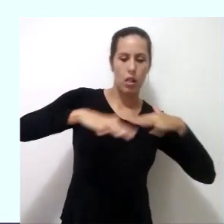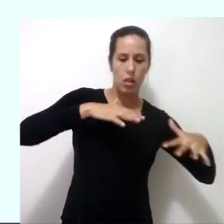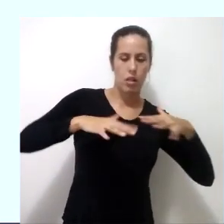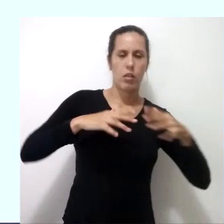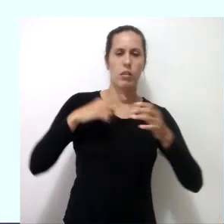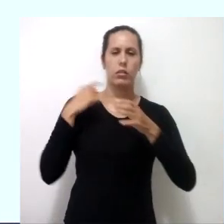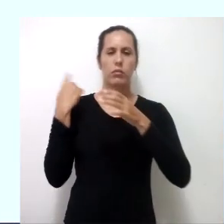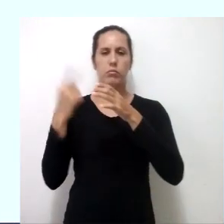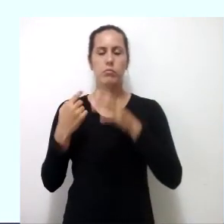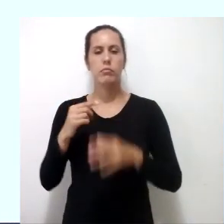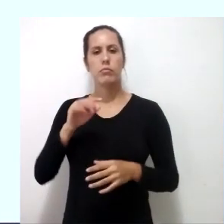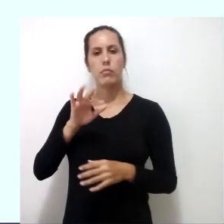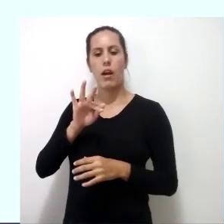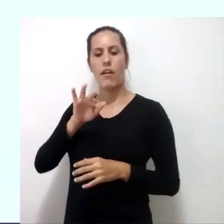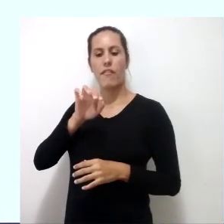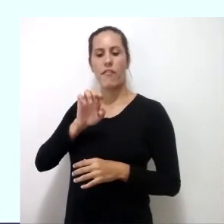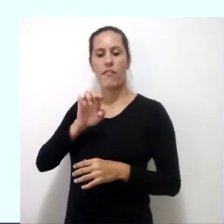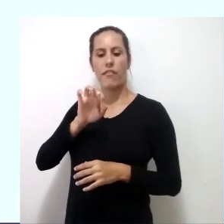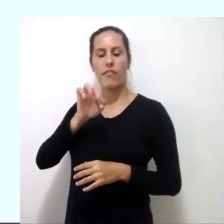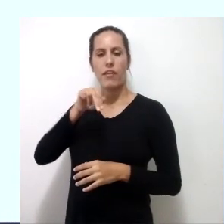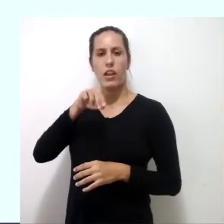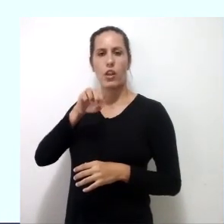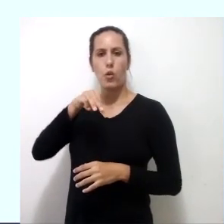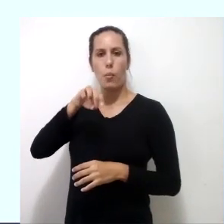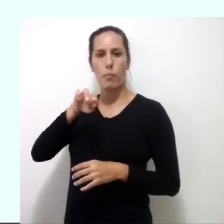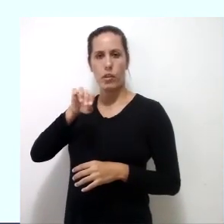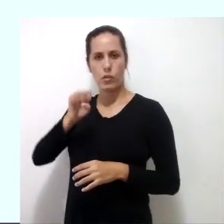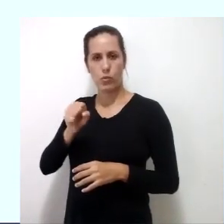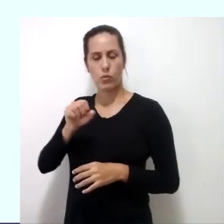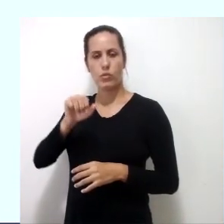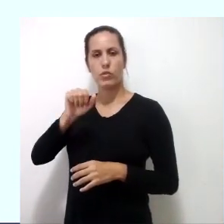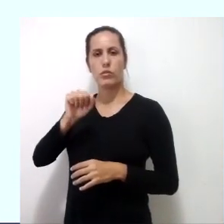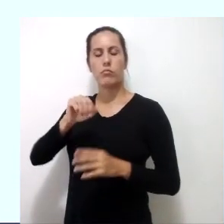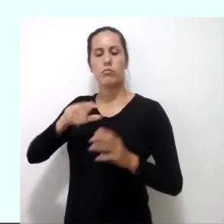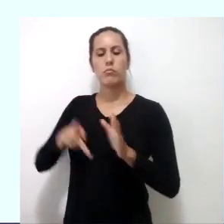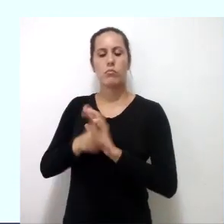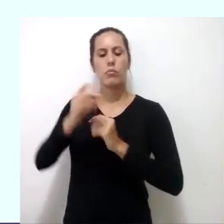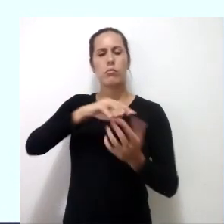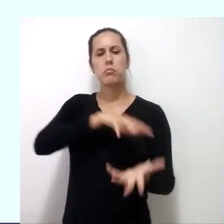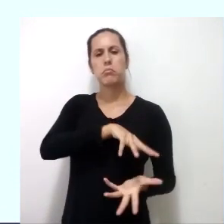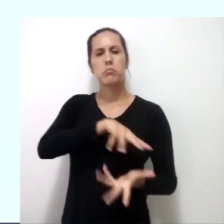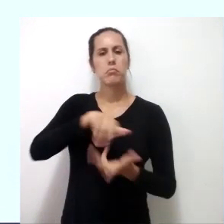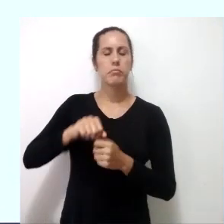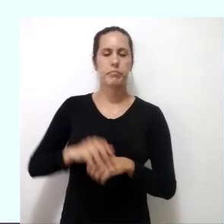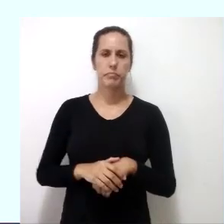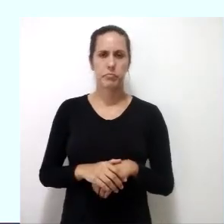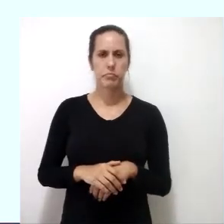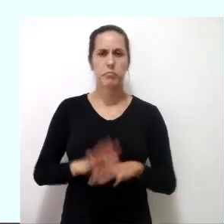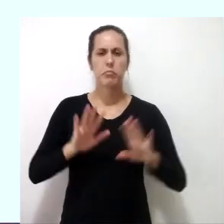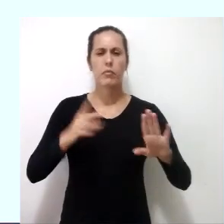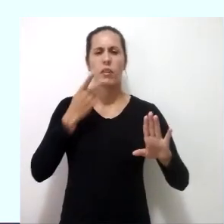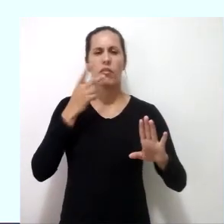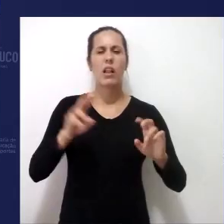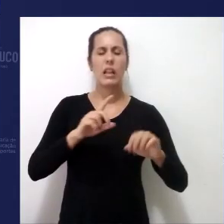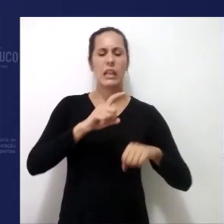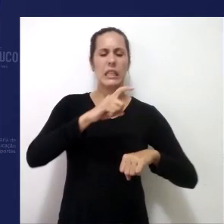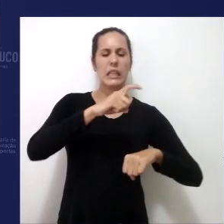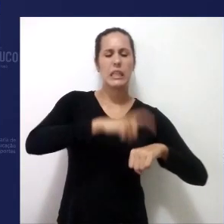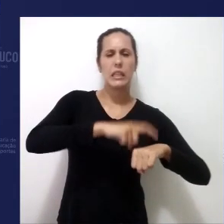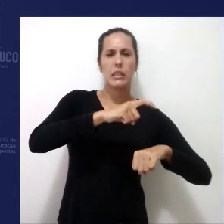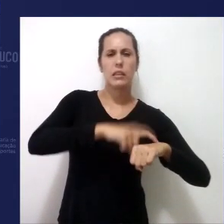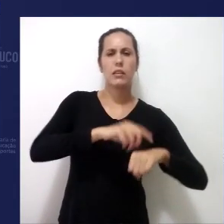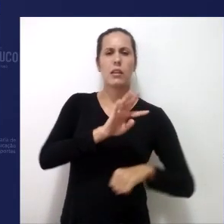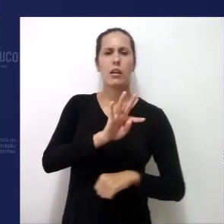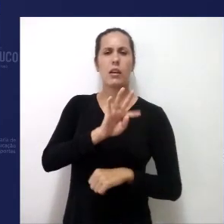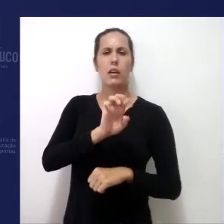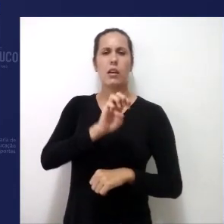atmosféricos. E para falar sobre fenômenos atmosféricos, eu vou falar sobre tempo e clima. O que é um tempo? Quando se fala